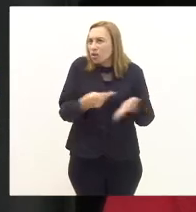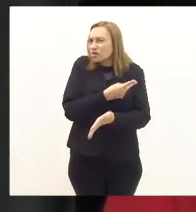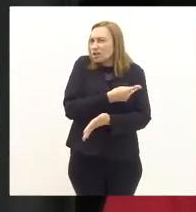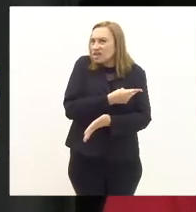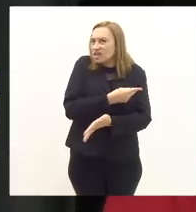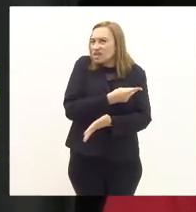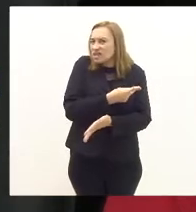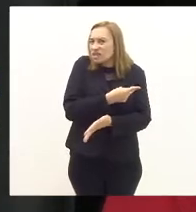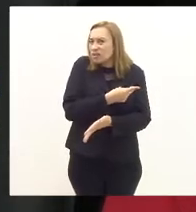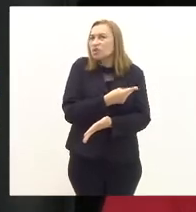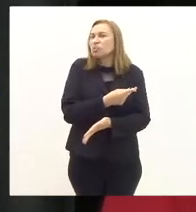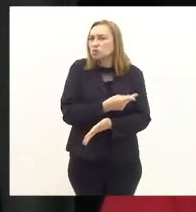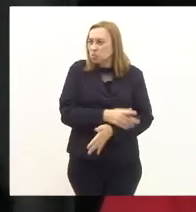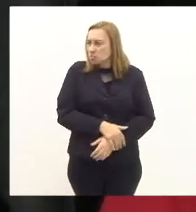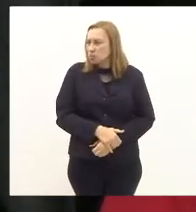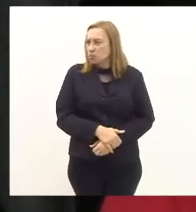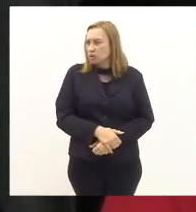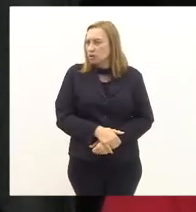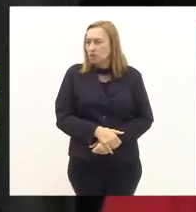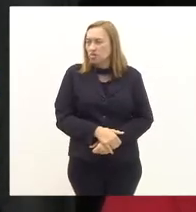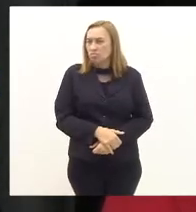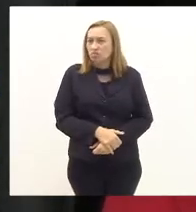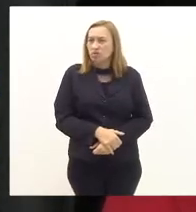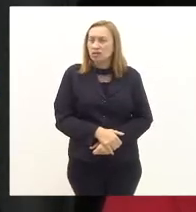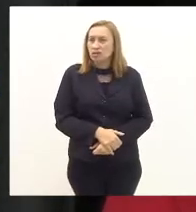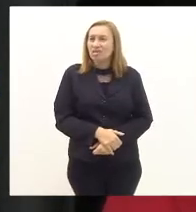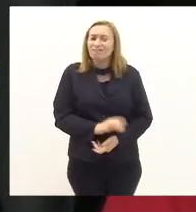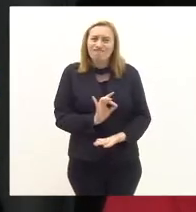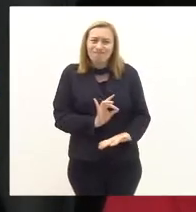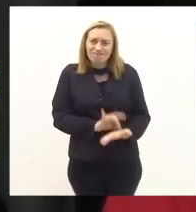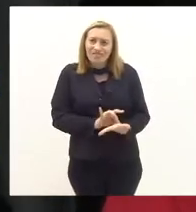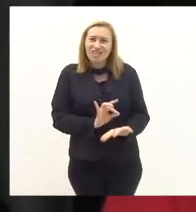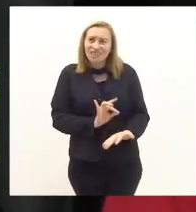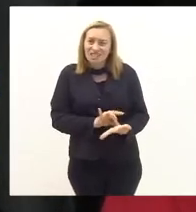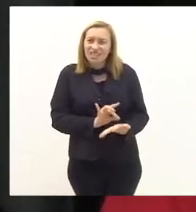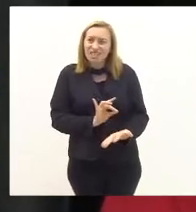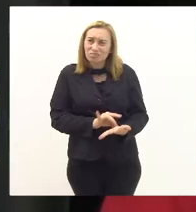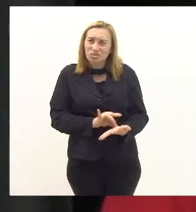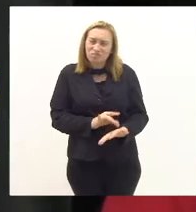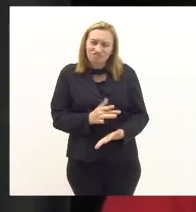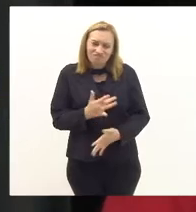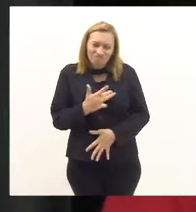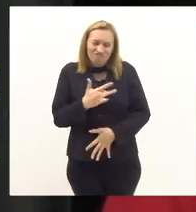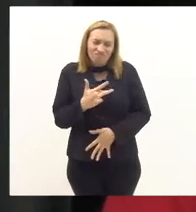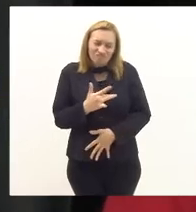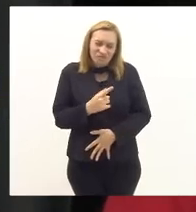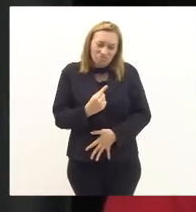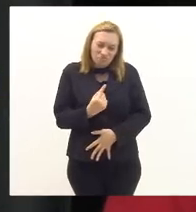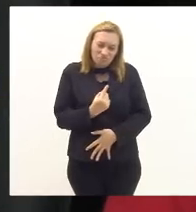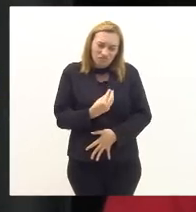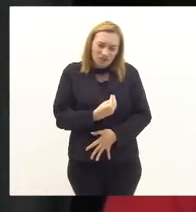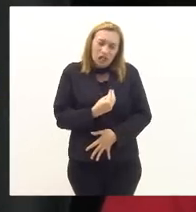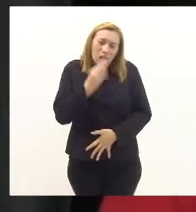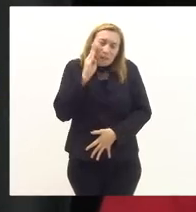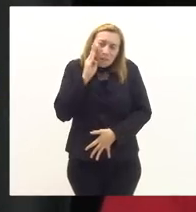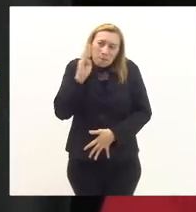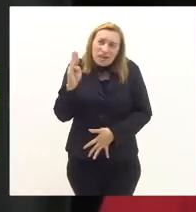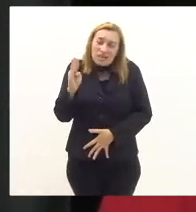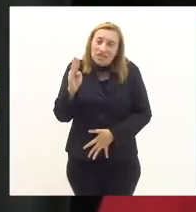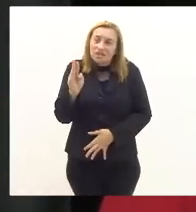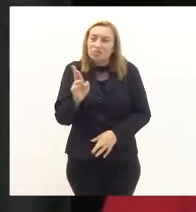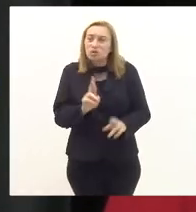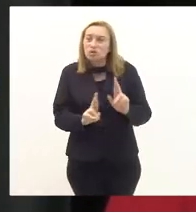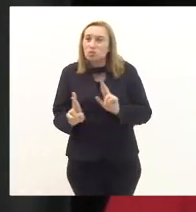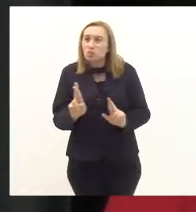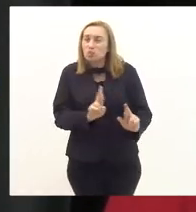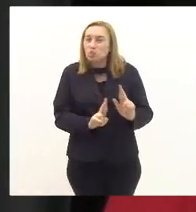e de acontecimentos que realmente tocam muito a gente, principalmente com